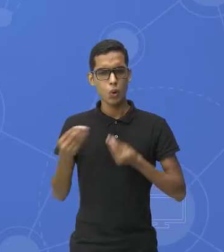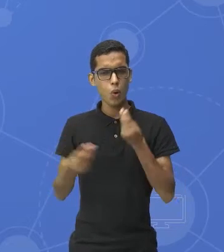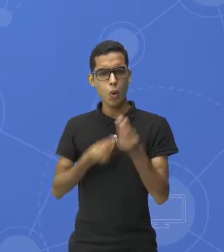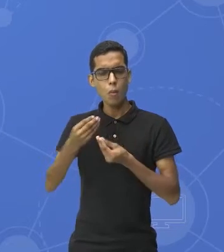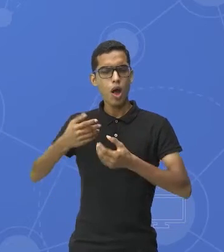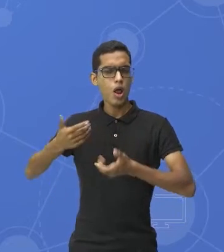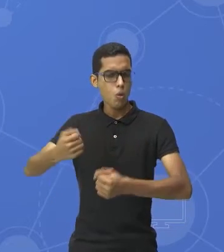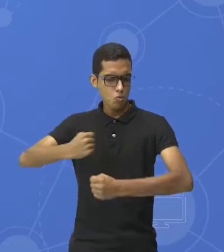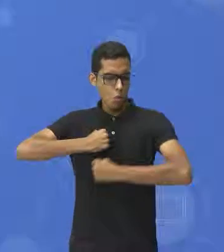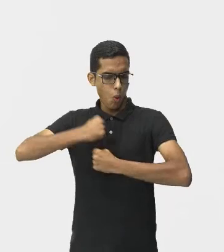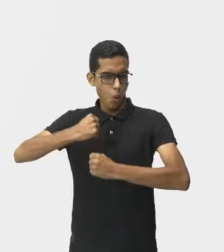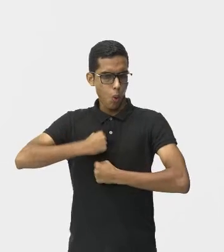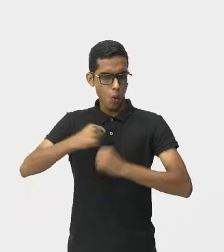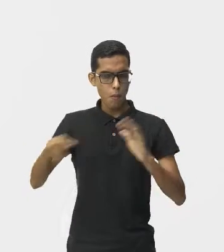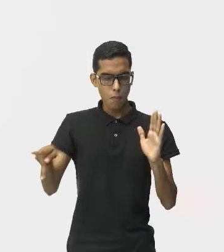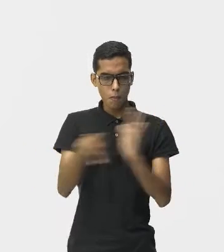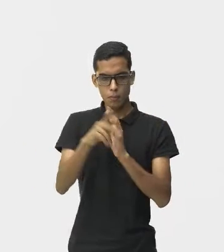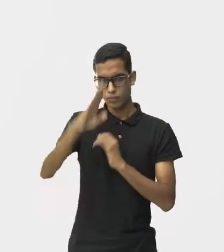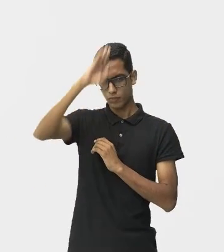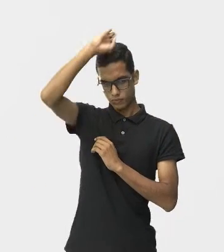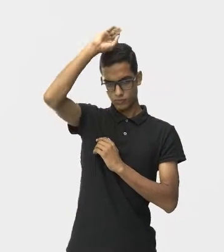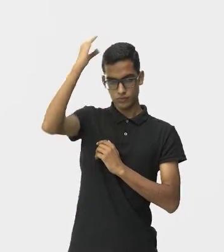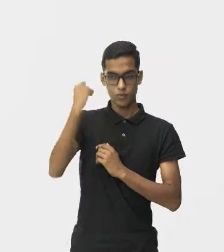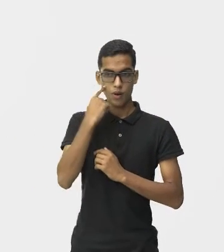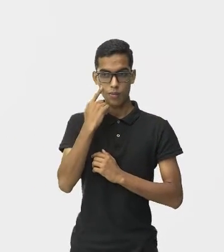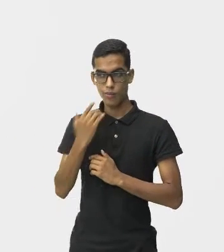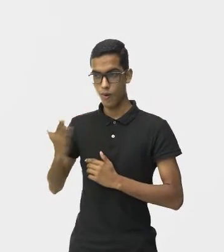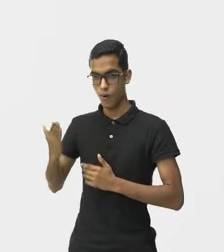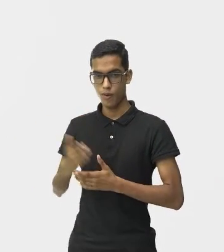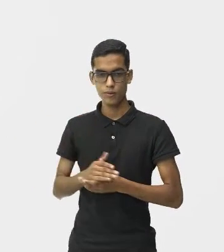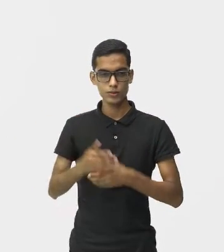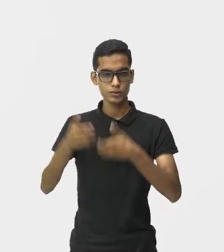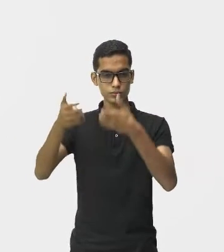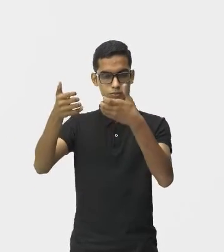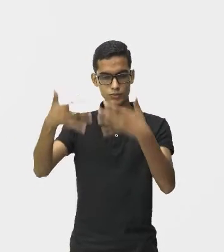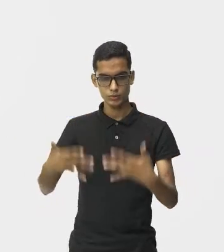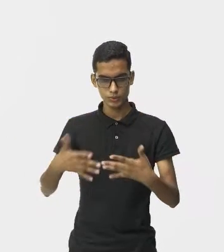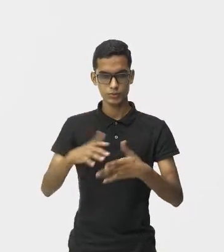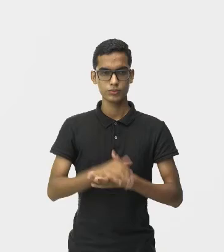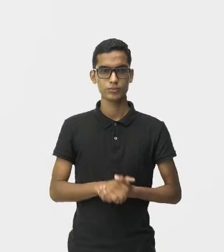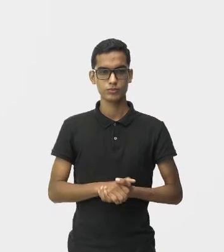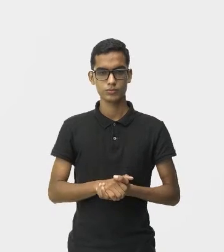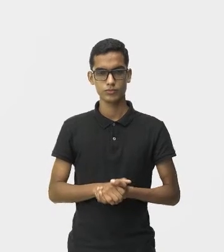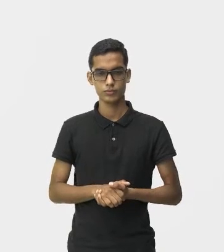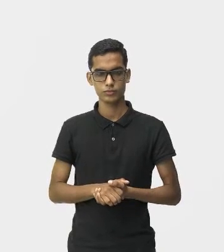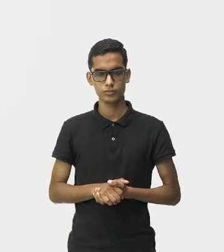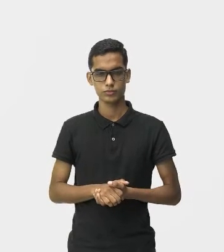soldado romano. Vamos agora para uma animação, falar um pouquinho sobre ele.